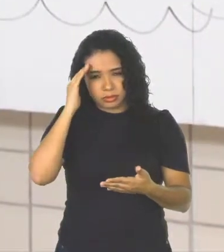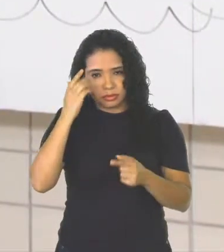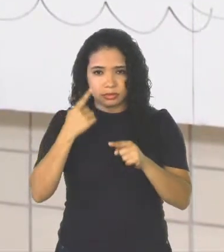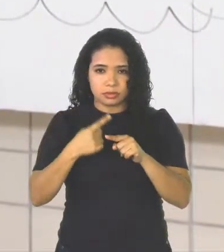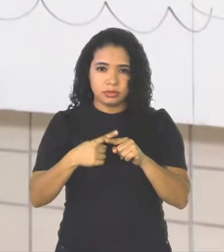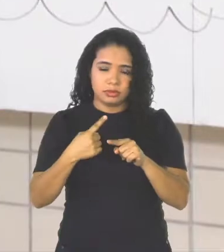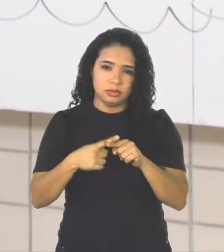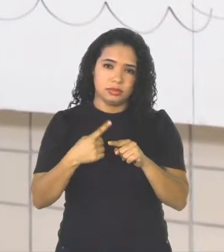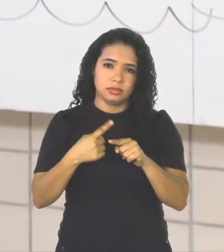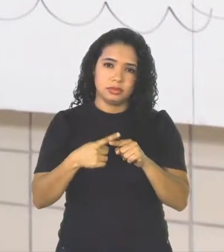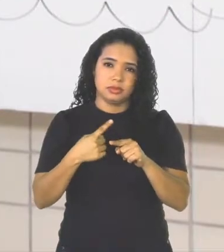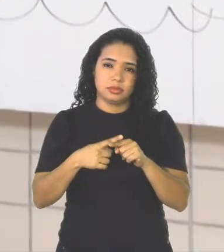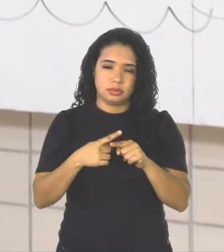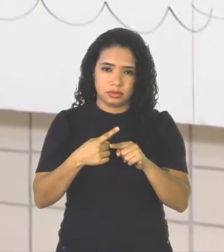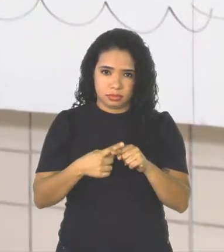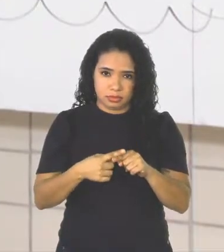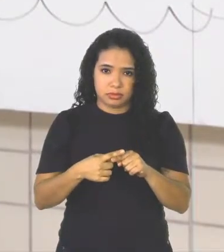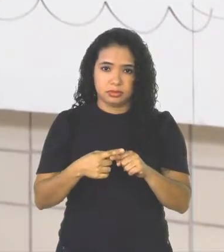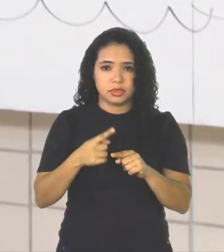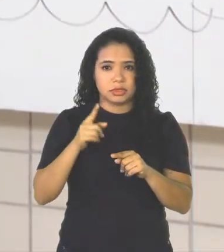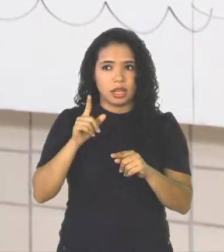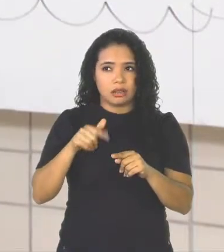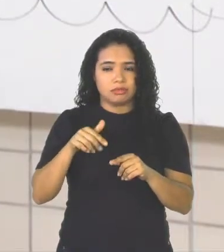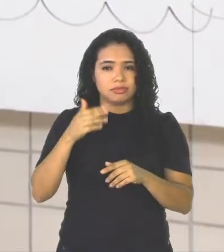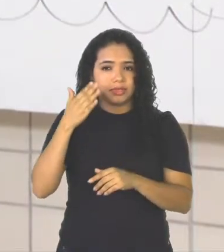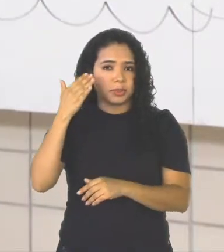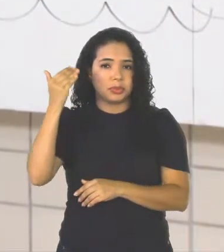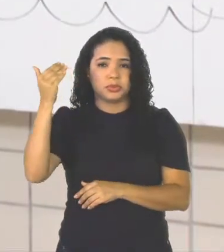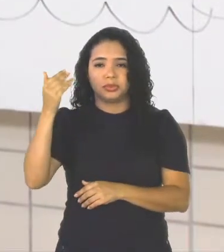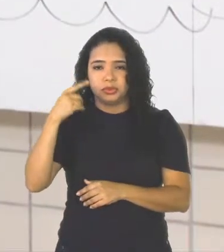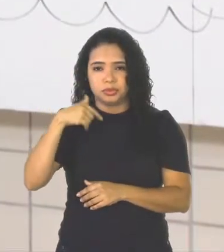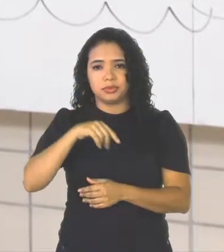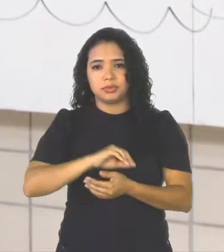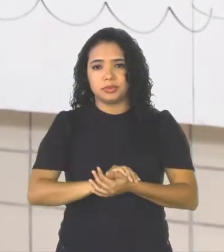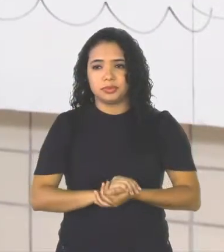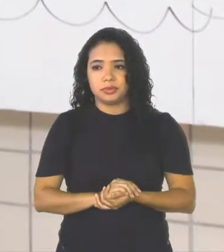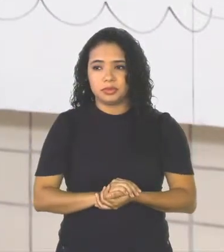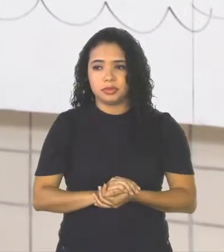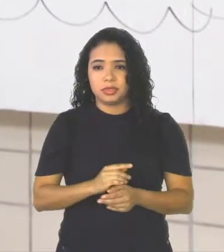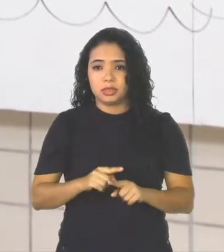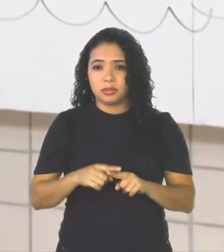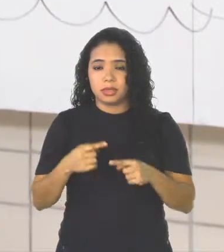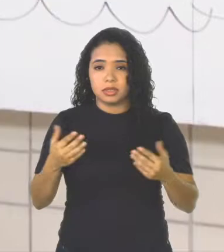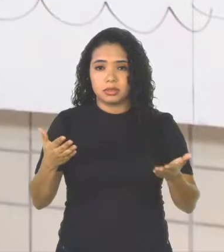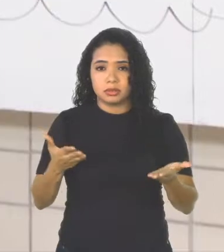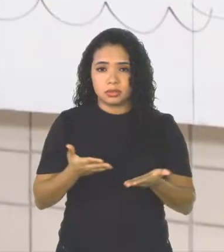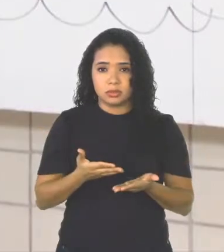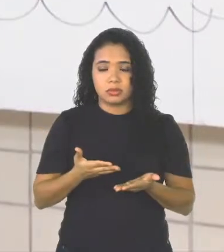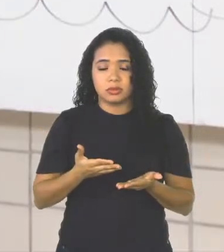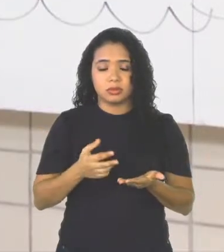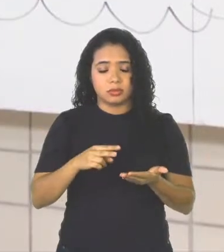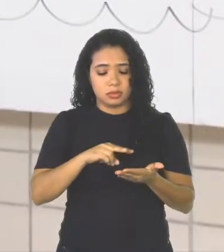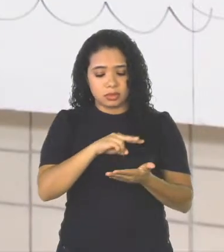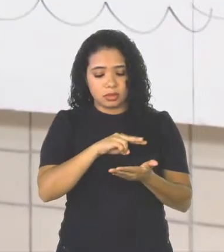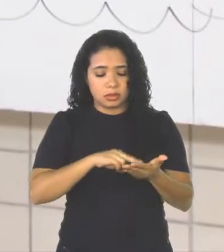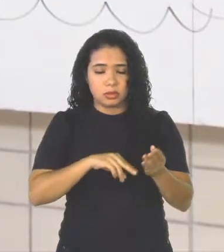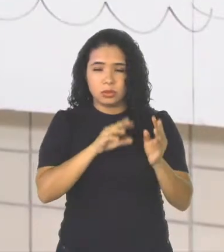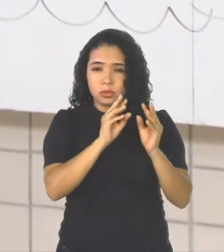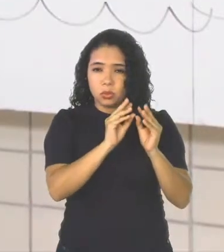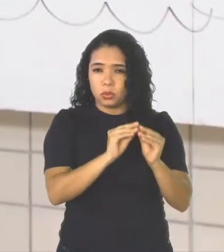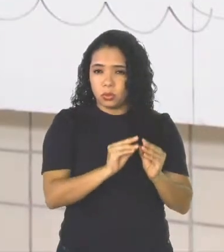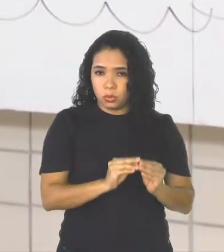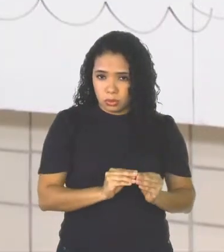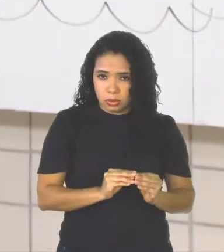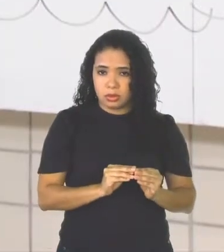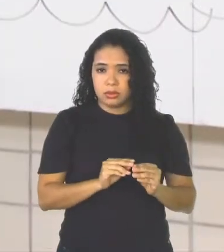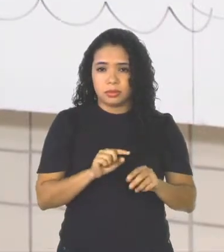ele é considerado um clássico. Mas hoje, nós vamos ler aqui uma resenha e um resumo sobre o livro para